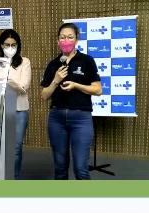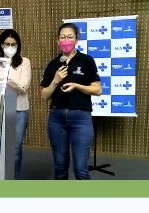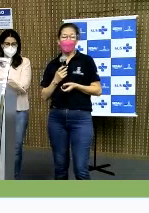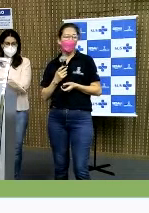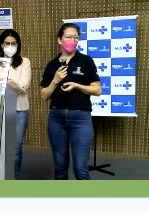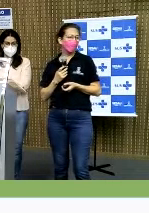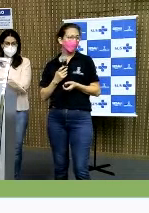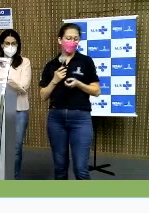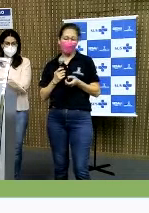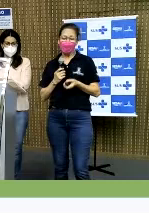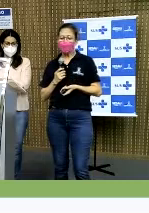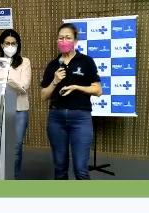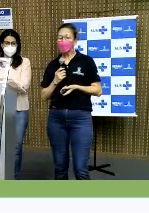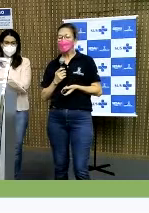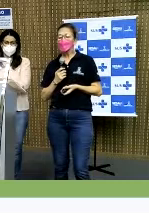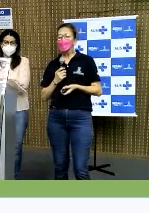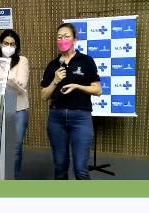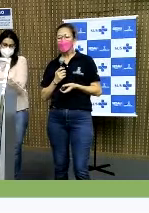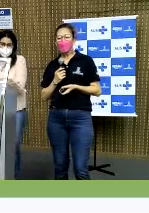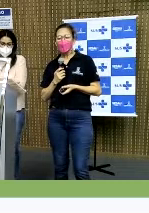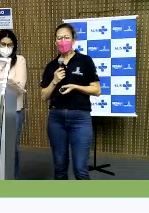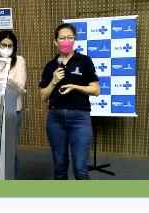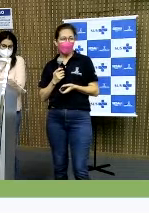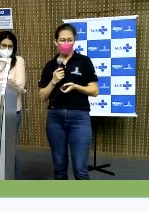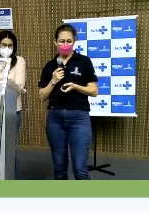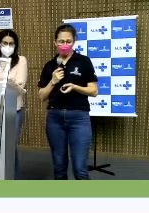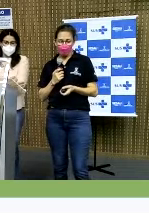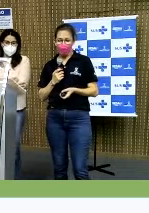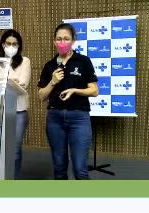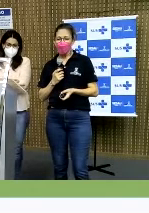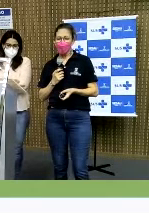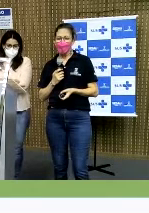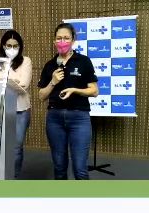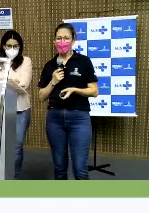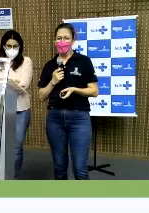Lembrando que a doutora Fang entrou na nossa unidade em fevereiro de 2021.